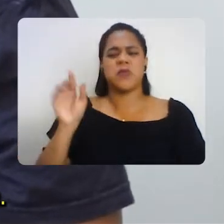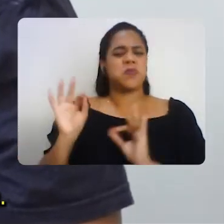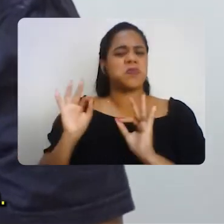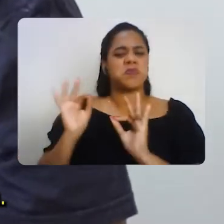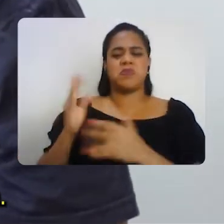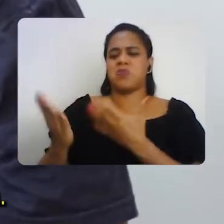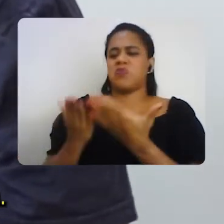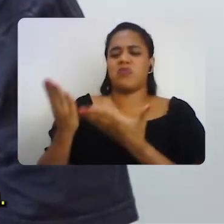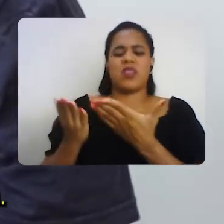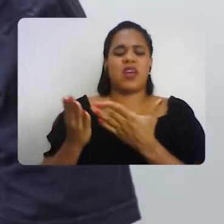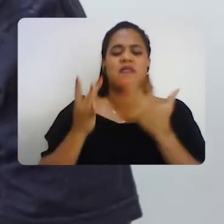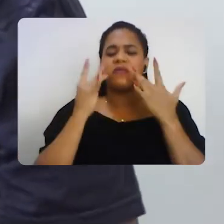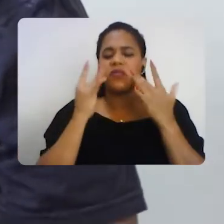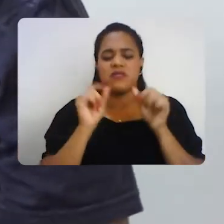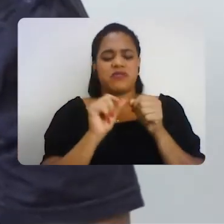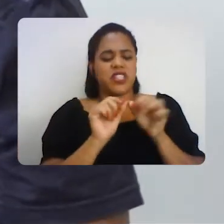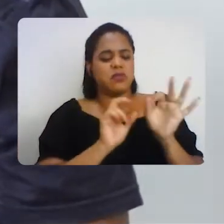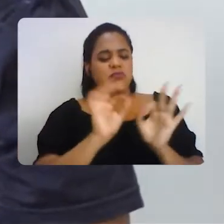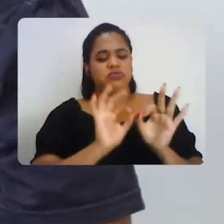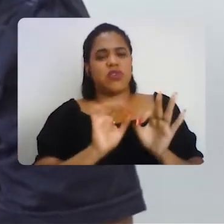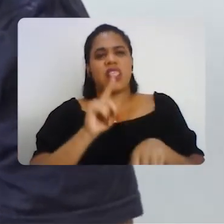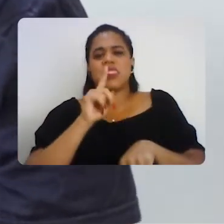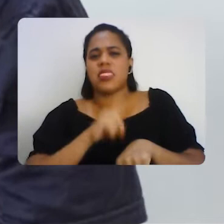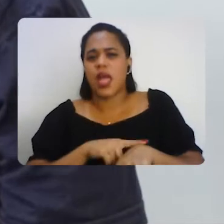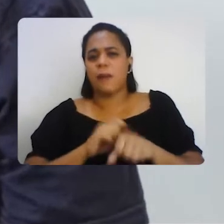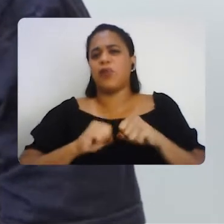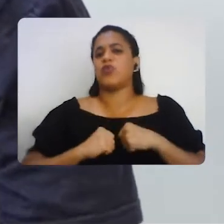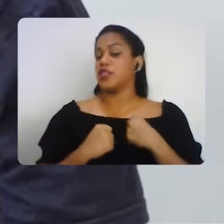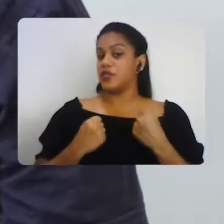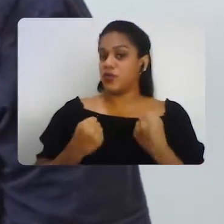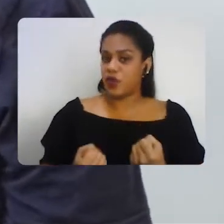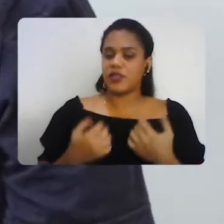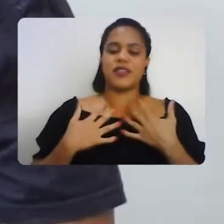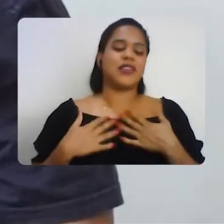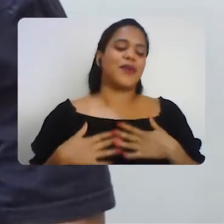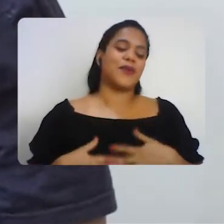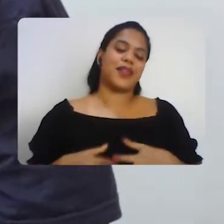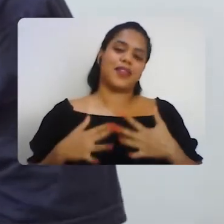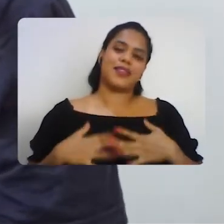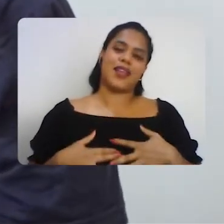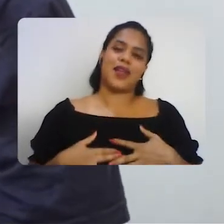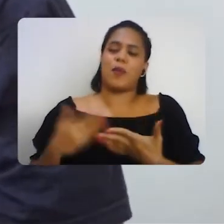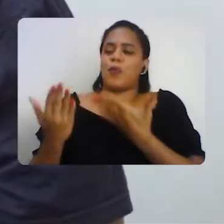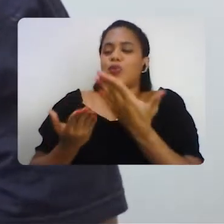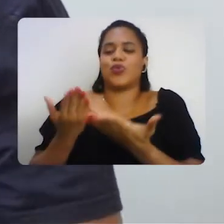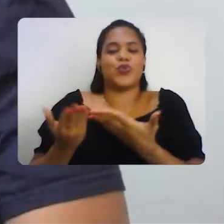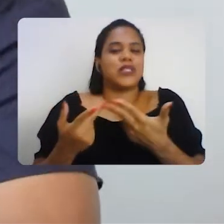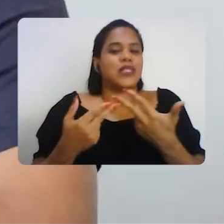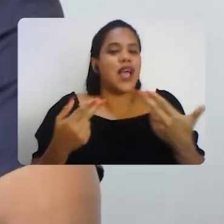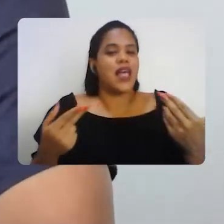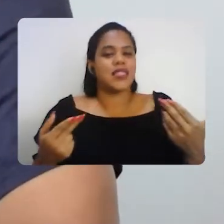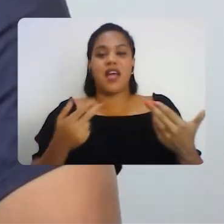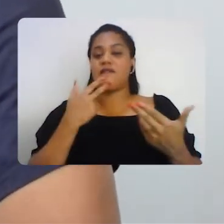produção muito esmerada, muito cuidadosa. Foi um espetáculo feito com tempo, com dedicação, com tranquilidade e com muito